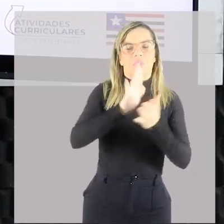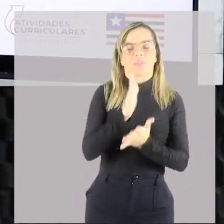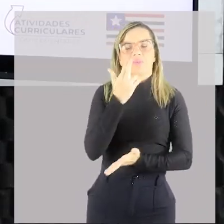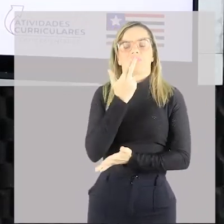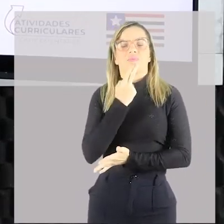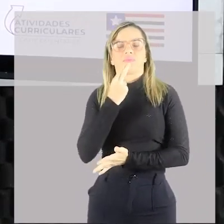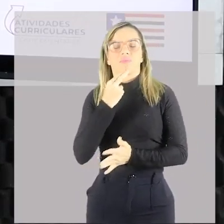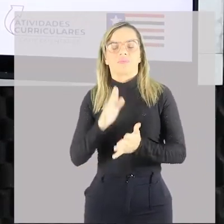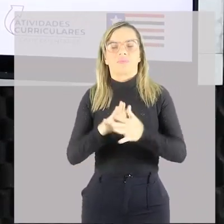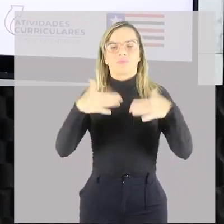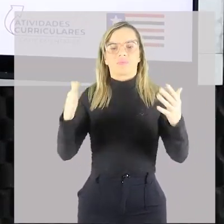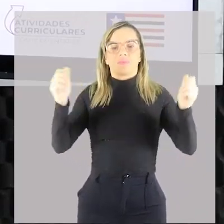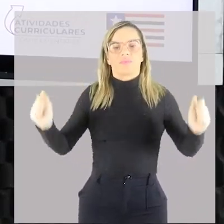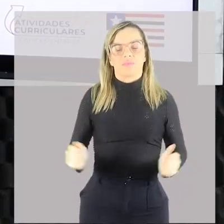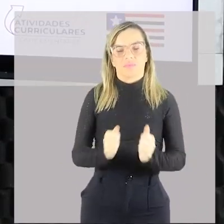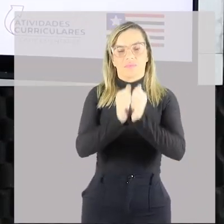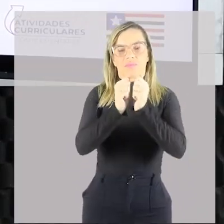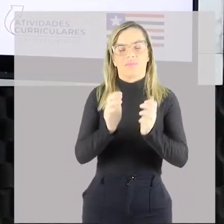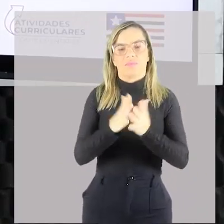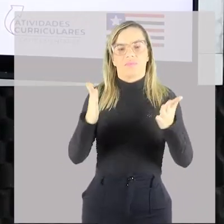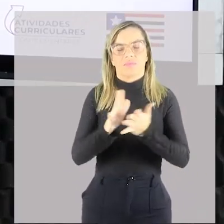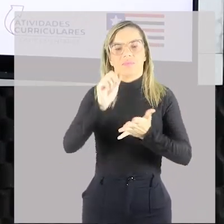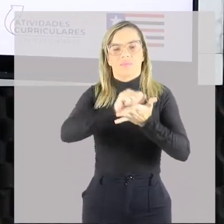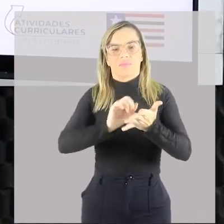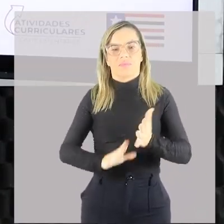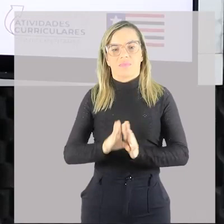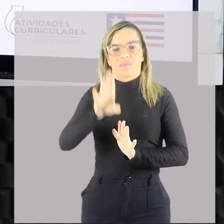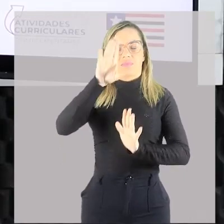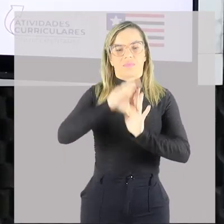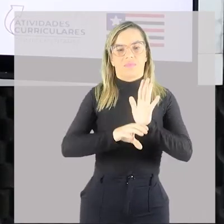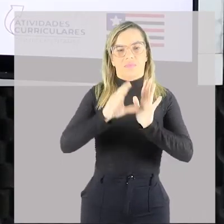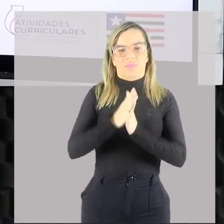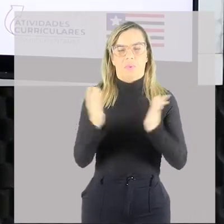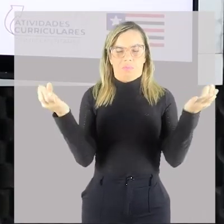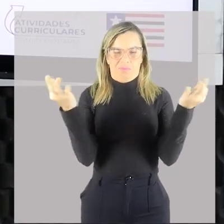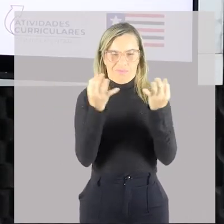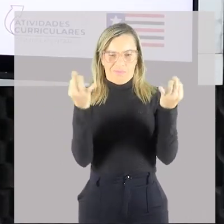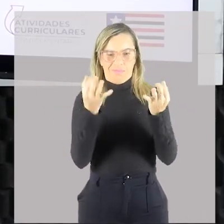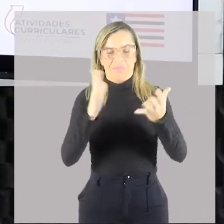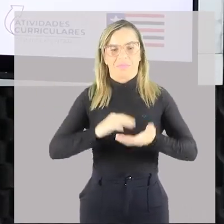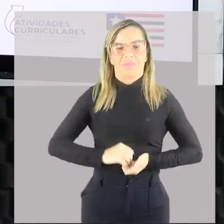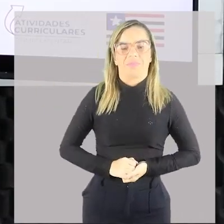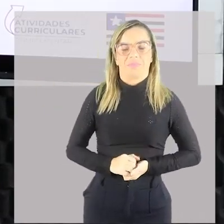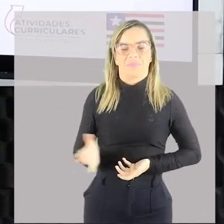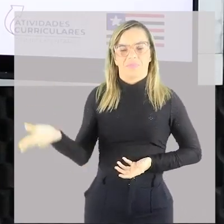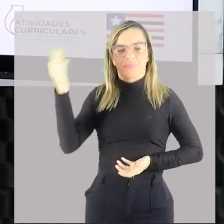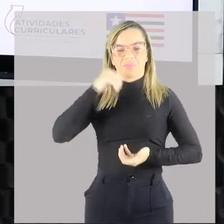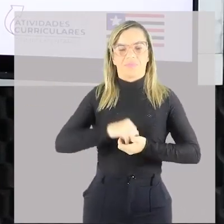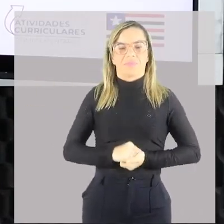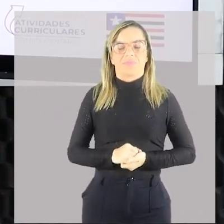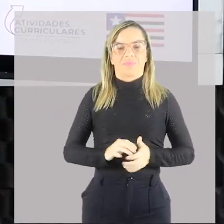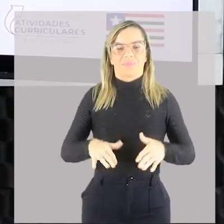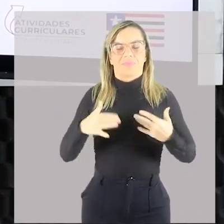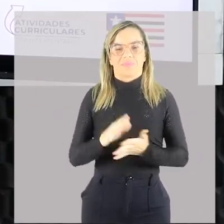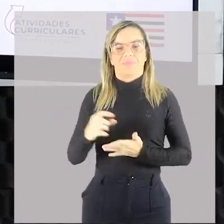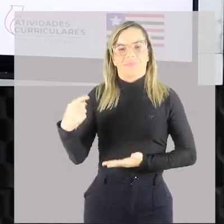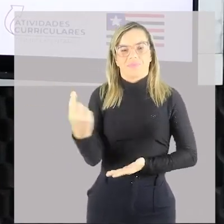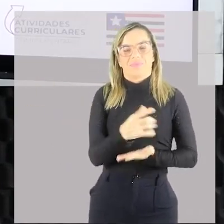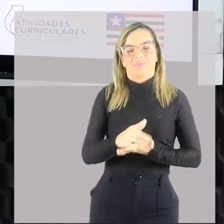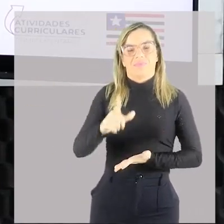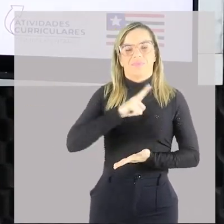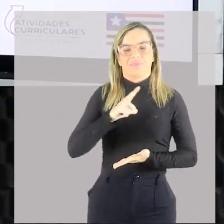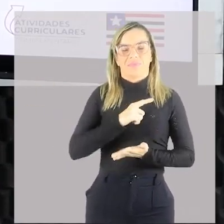Dias, esteja junto conosco aqui nessas atividades curriculares. Perfeito? Então vamos lá. Nós temos